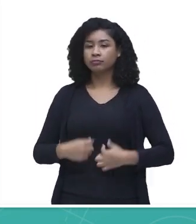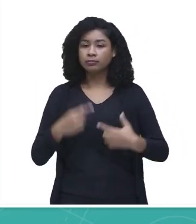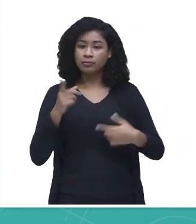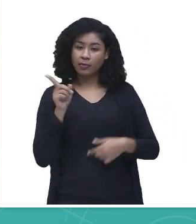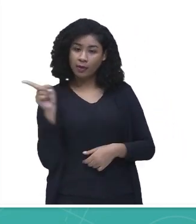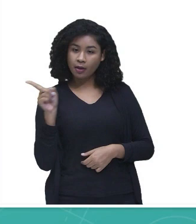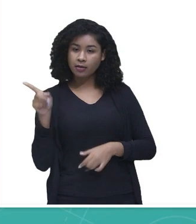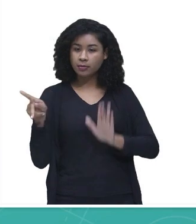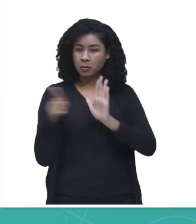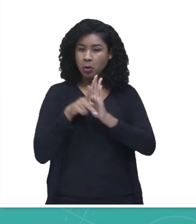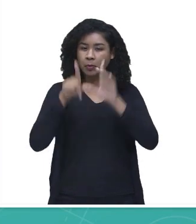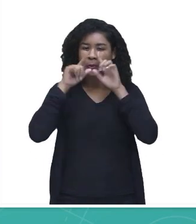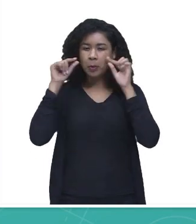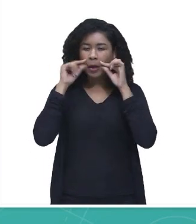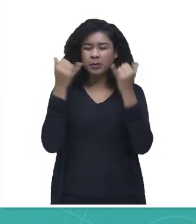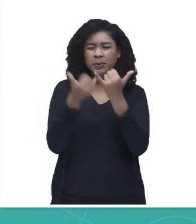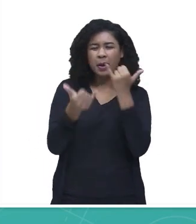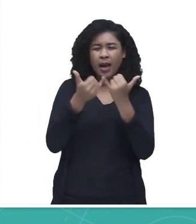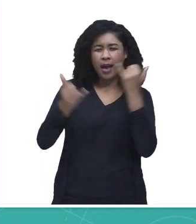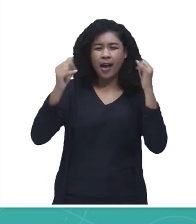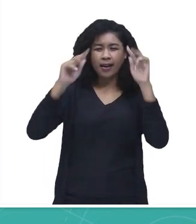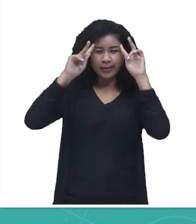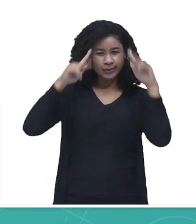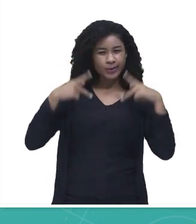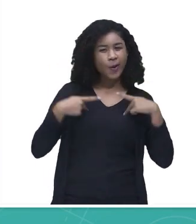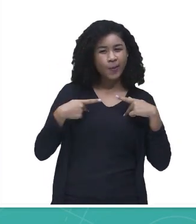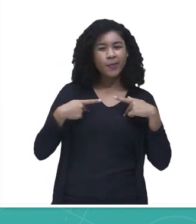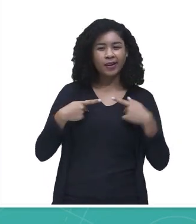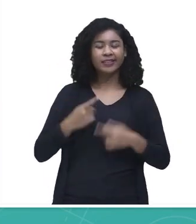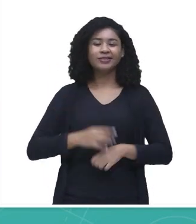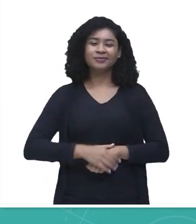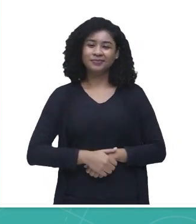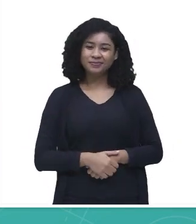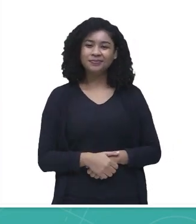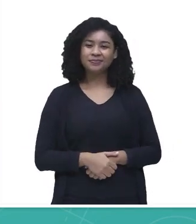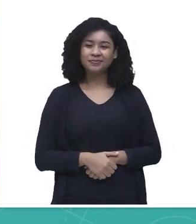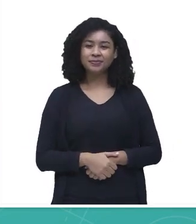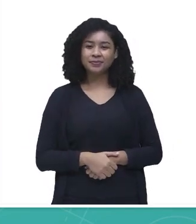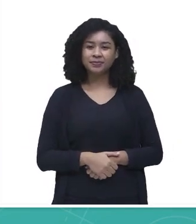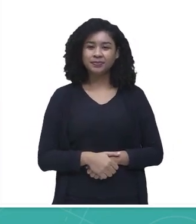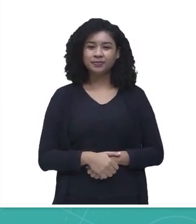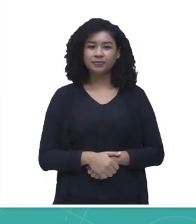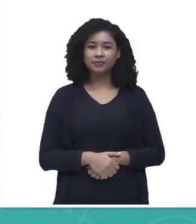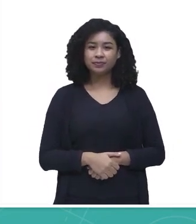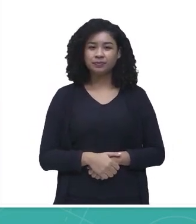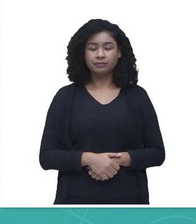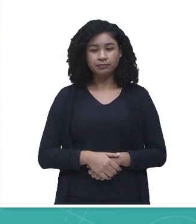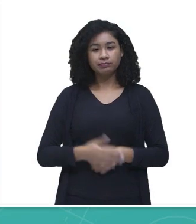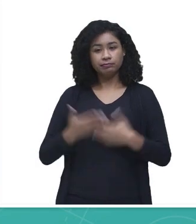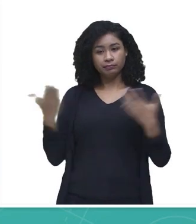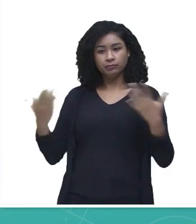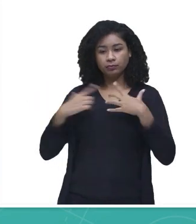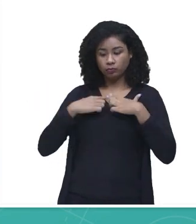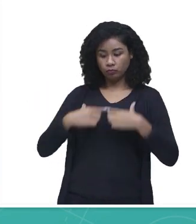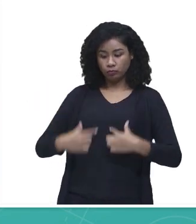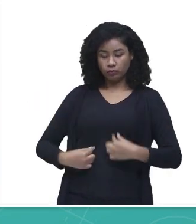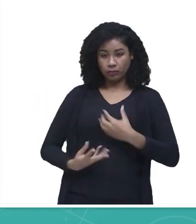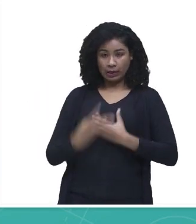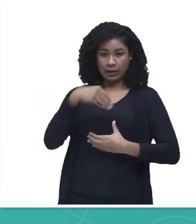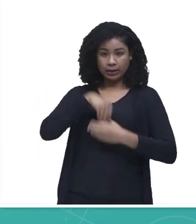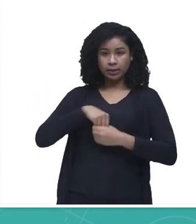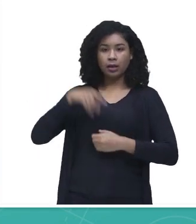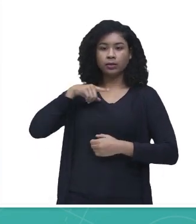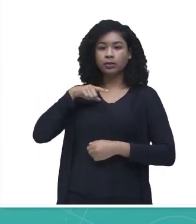bem parecido com o nosso, né? Afinal, somos mamíferos. E aí, é lá que vai acontecer as trocas gasosas, tá